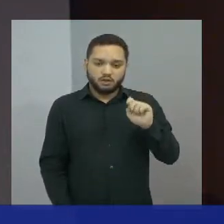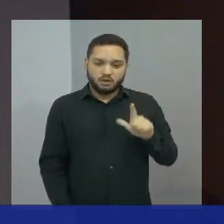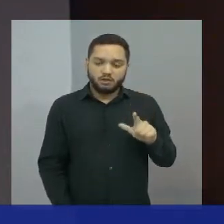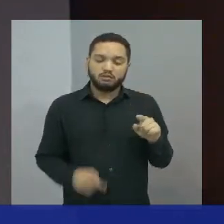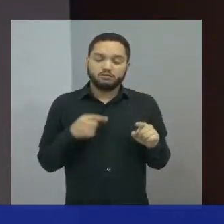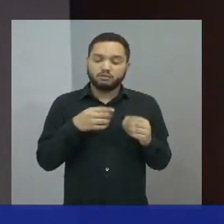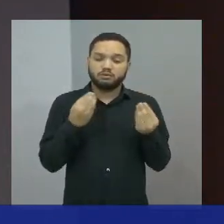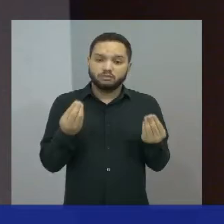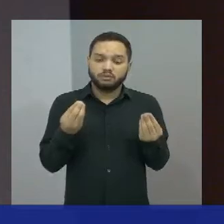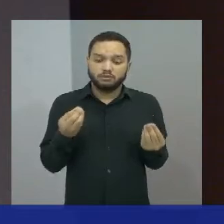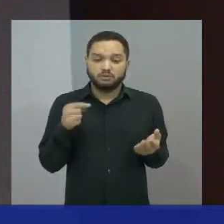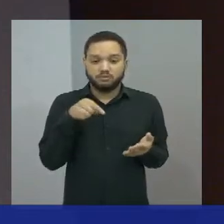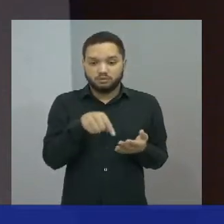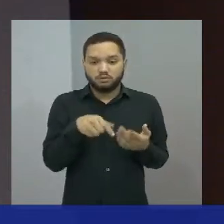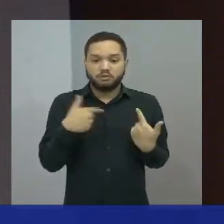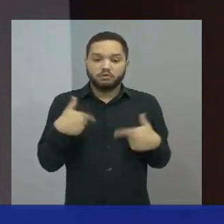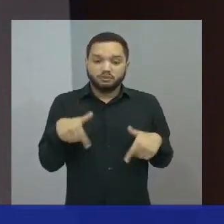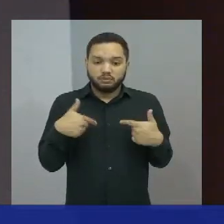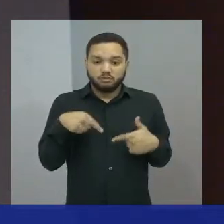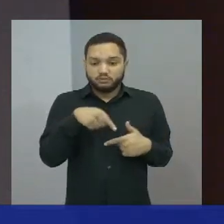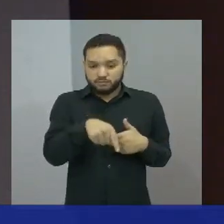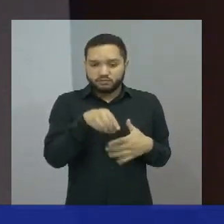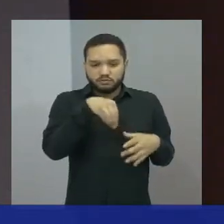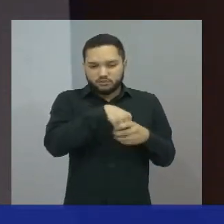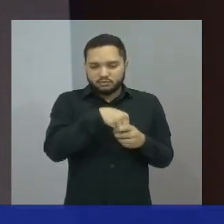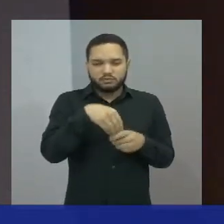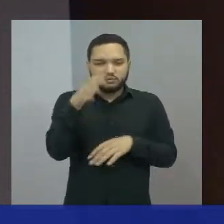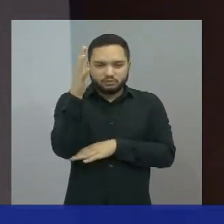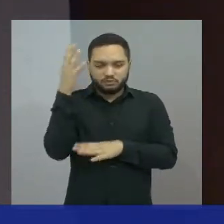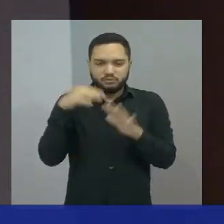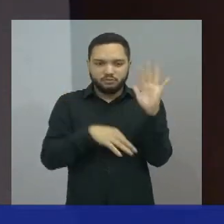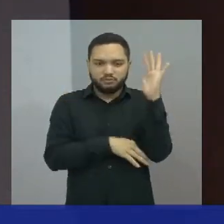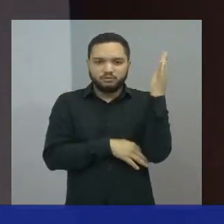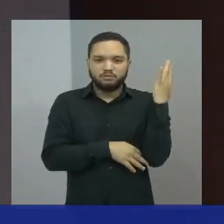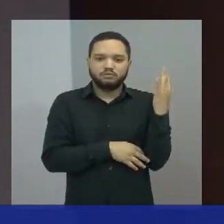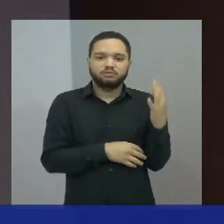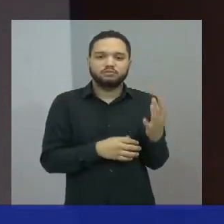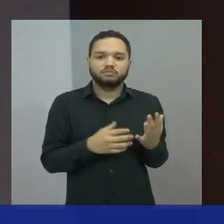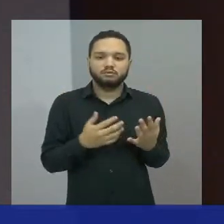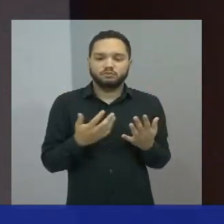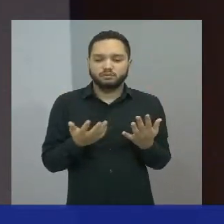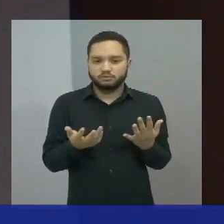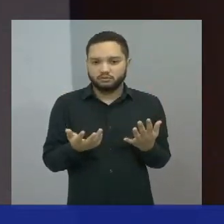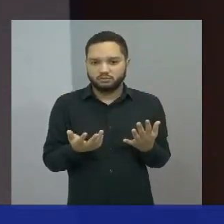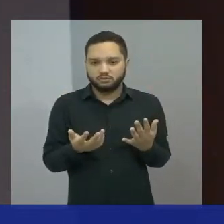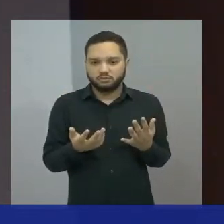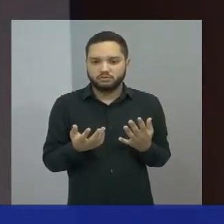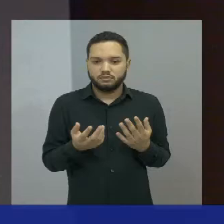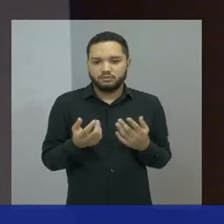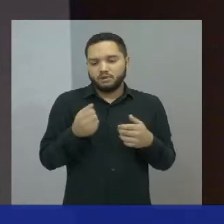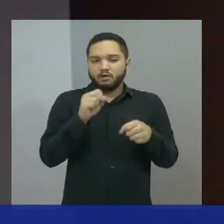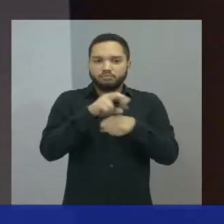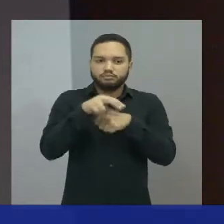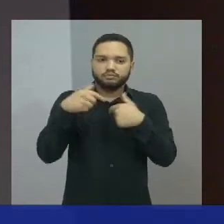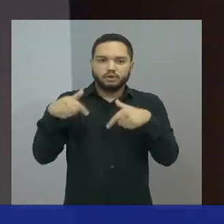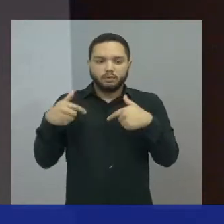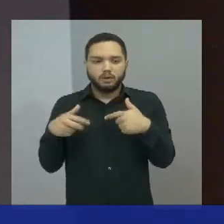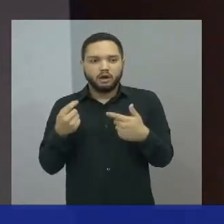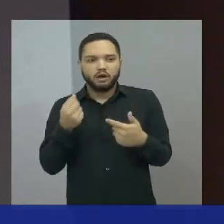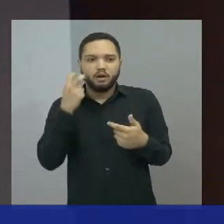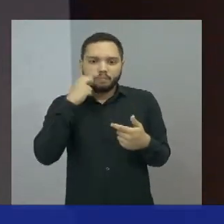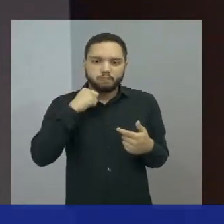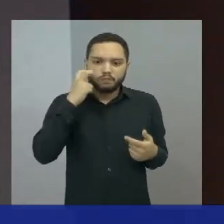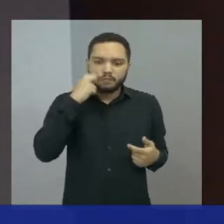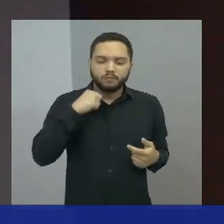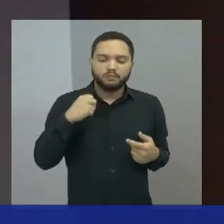para que a atividade seja exercida, para que seja gerada riqueza, gerado posto de trabalho, com o